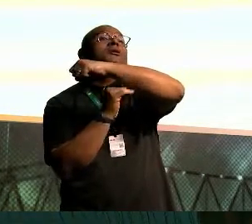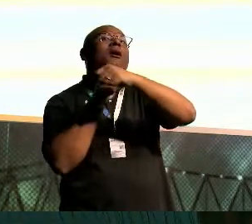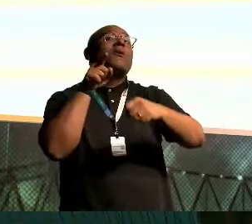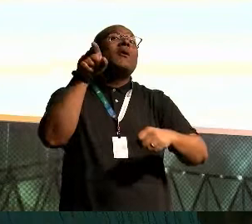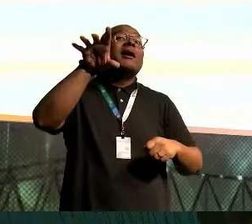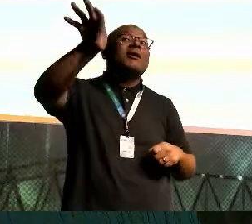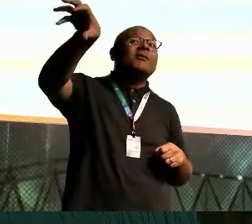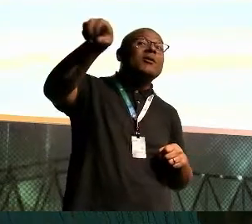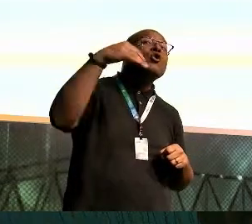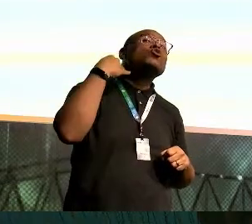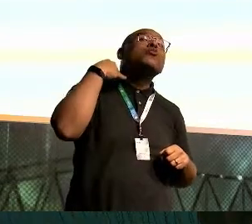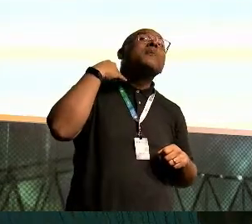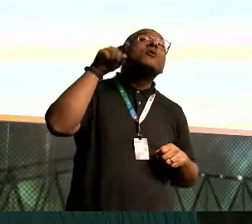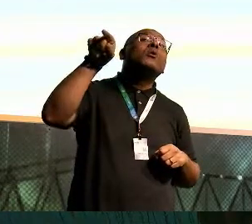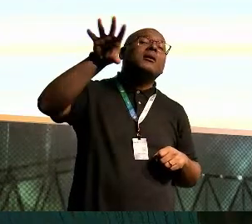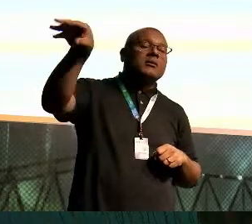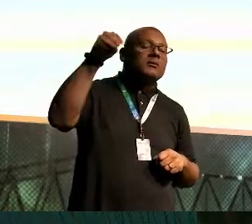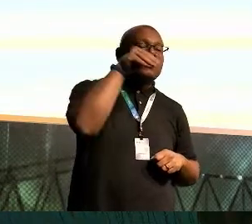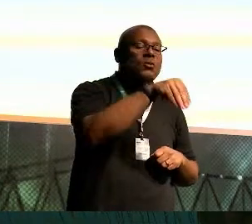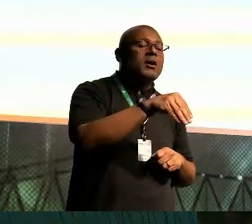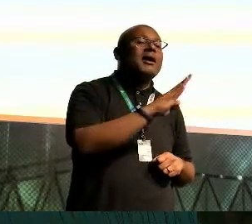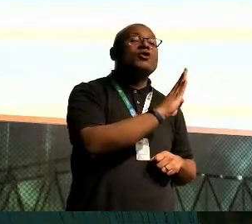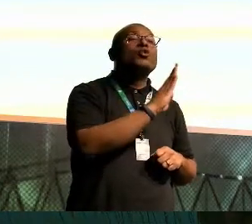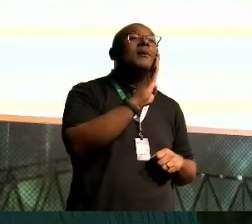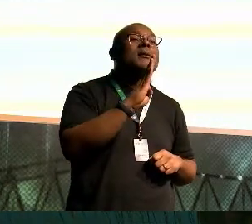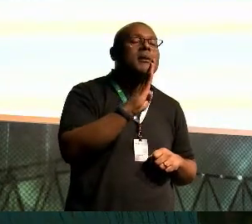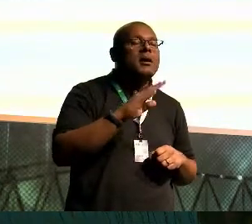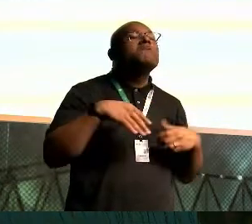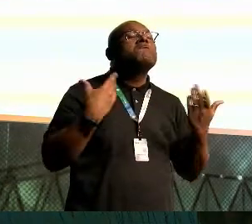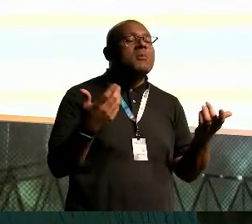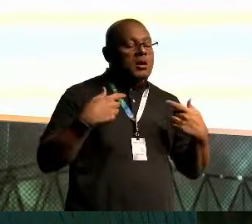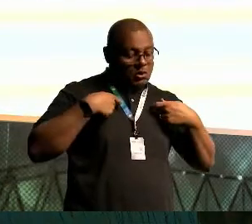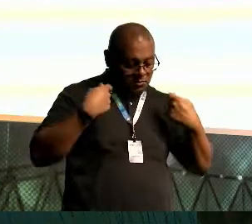ele quer trazer. Tá? Então, o que você precisa.